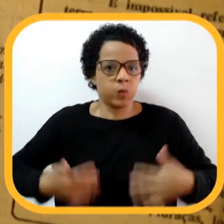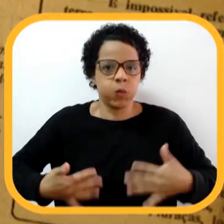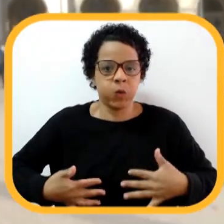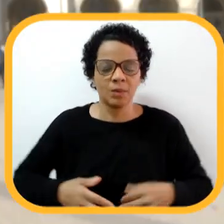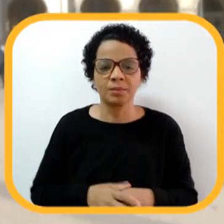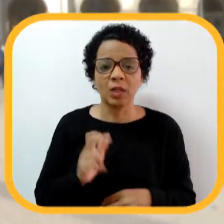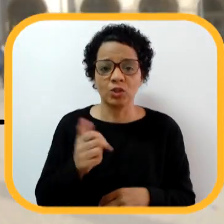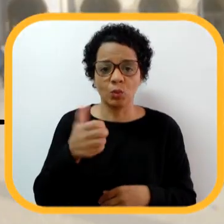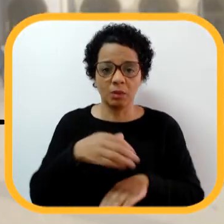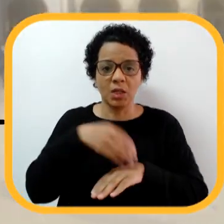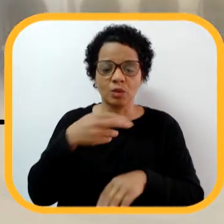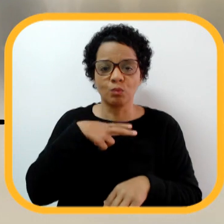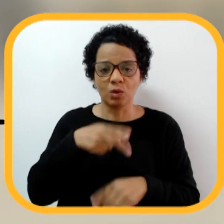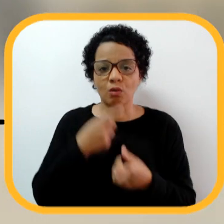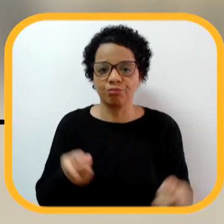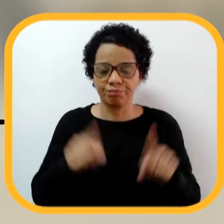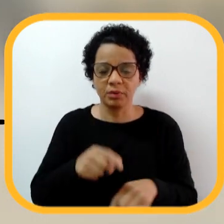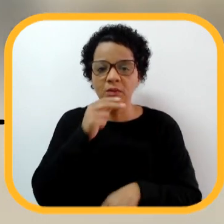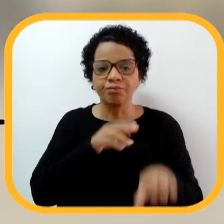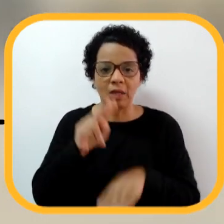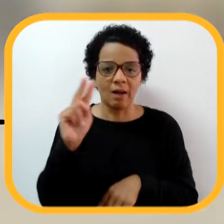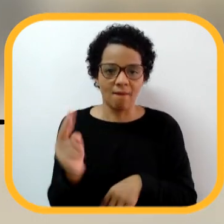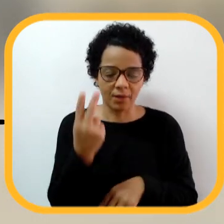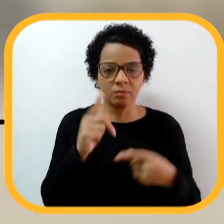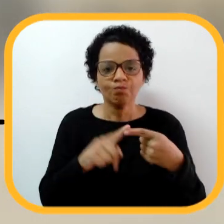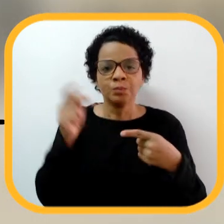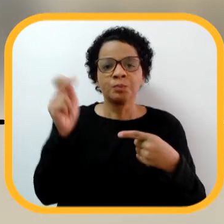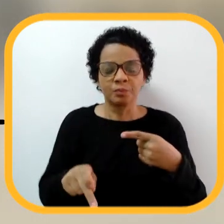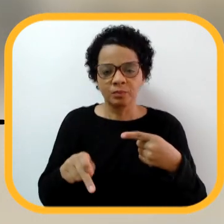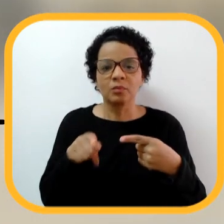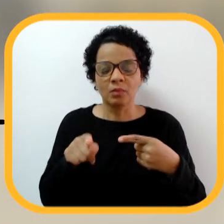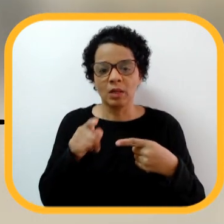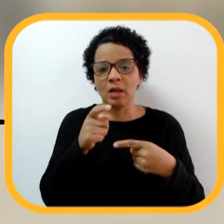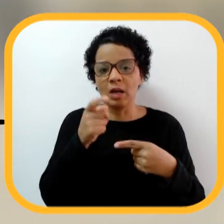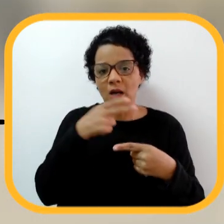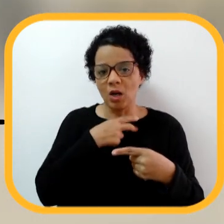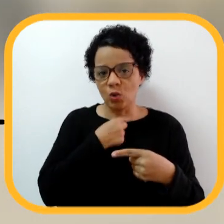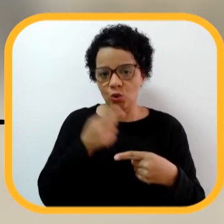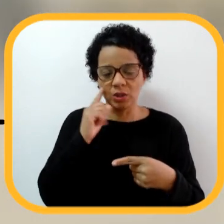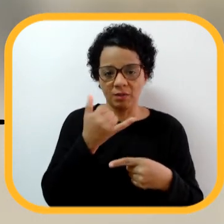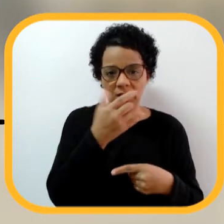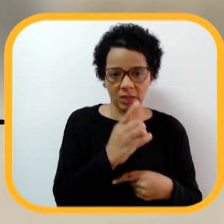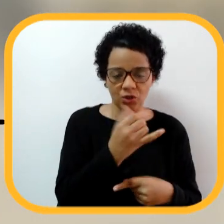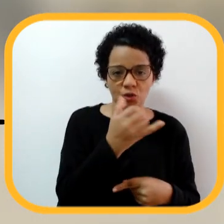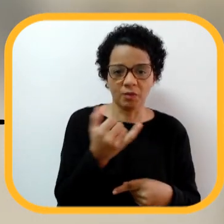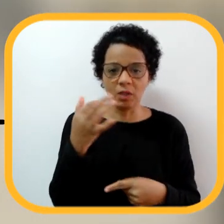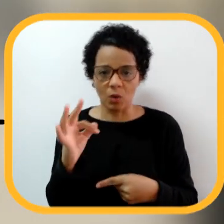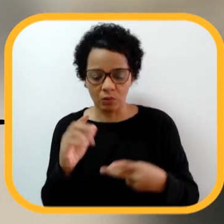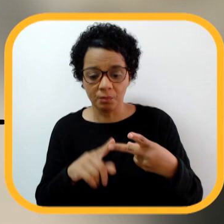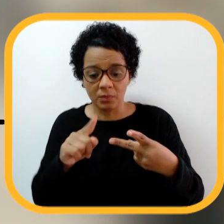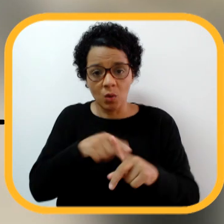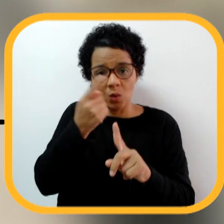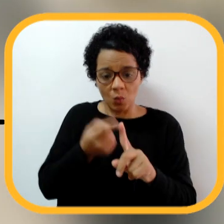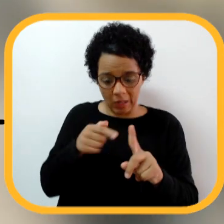pânico. Pouco mais de 50 anos depois, Portugal voltou a ser alvo de 2 sismos, um que ocorreu no verão passado, a 26 de agosto de